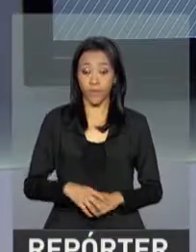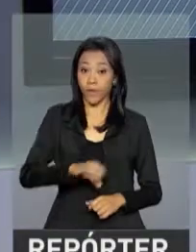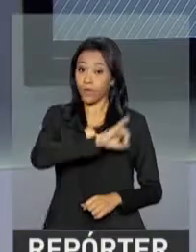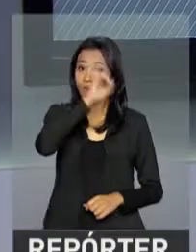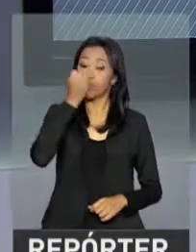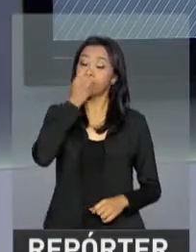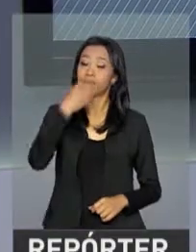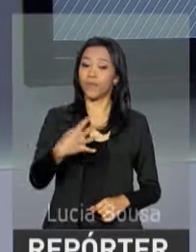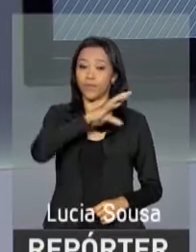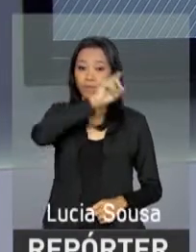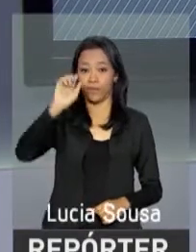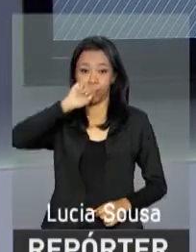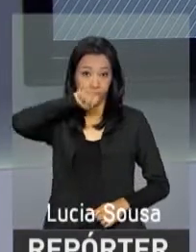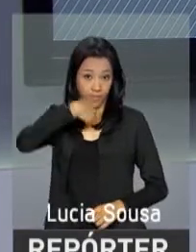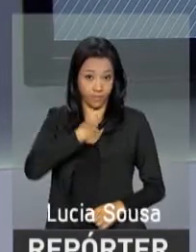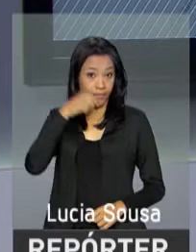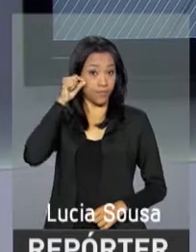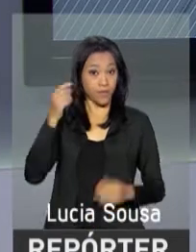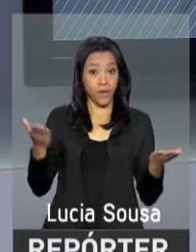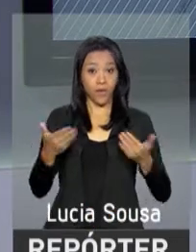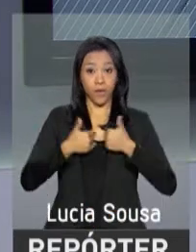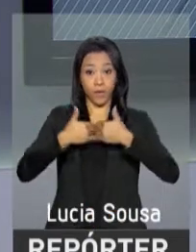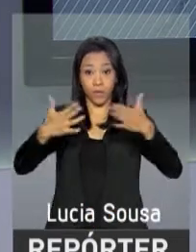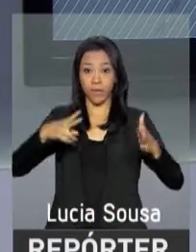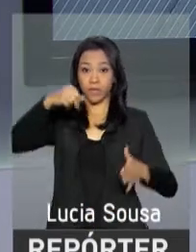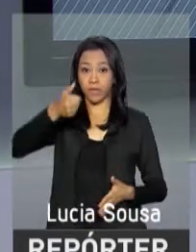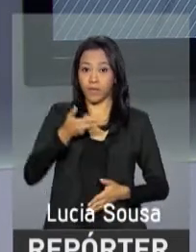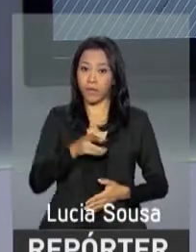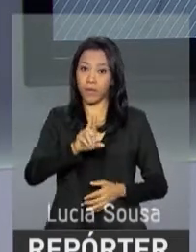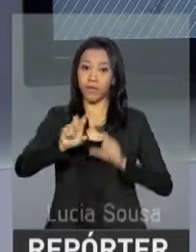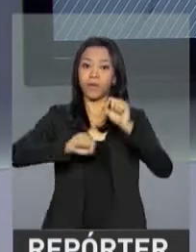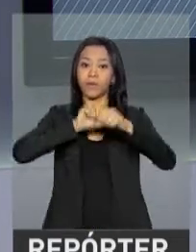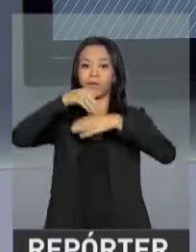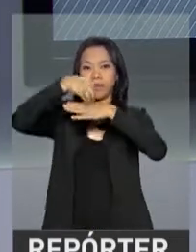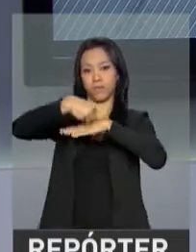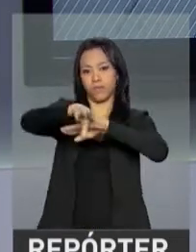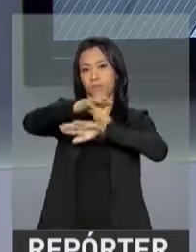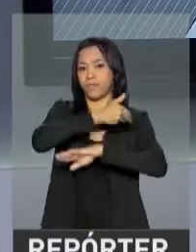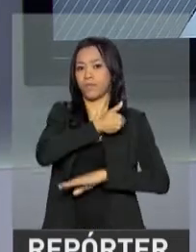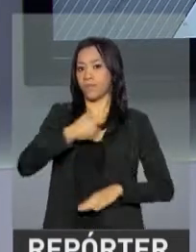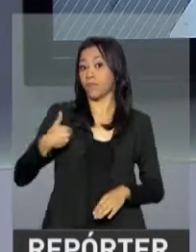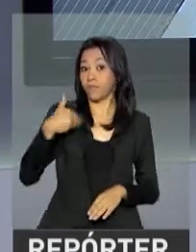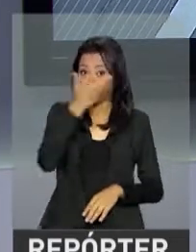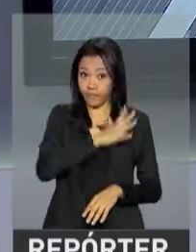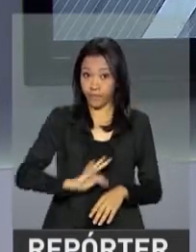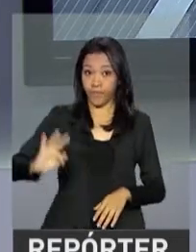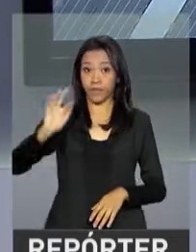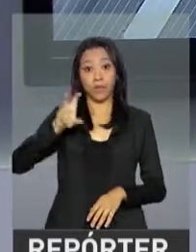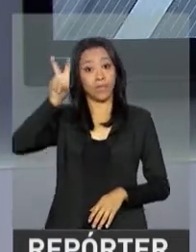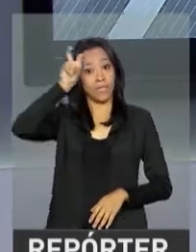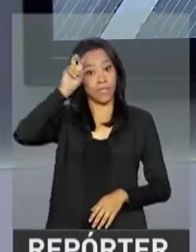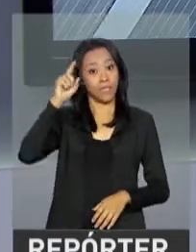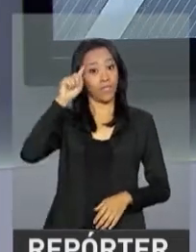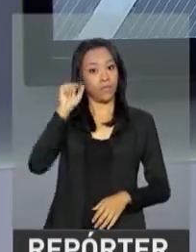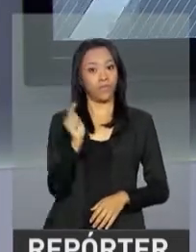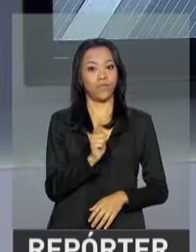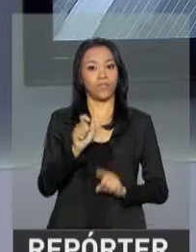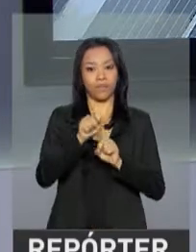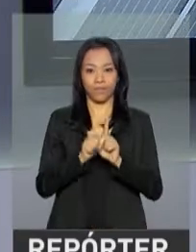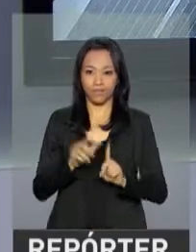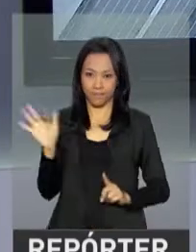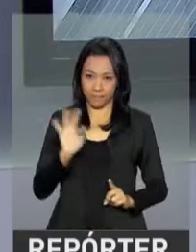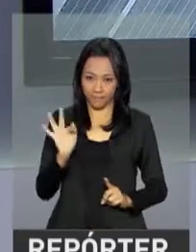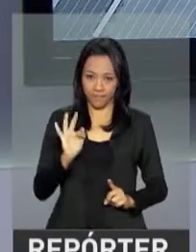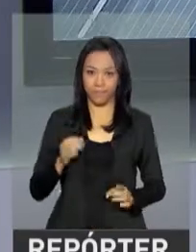Olá, bom dia. Eu sou Roberto Camargo e começa agora o Repórter NBR com as notícias do governo federal desta quinta-feira, 22